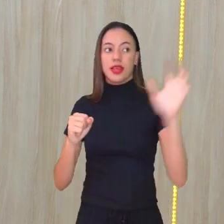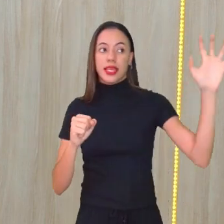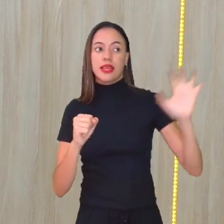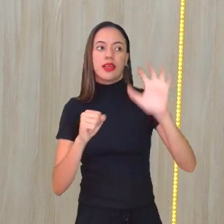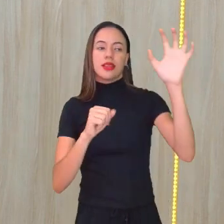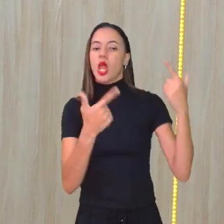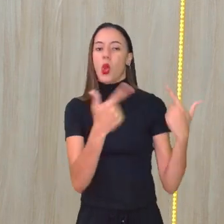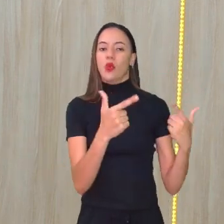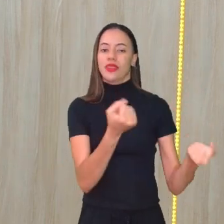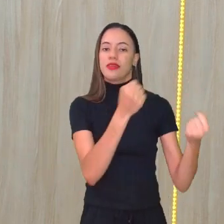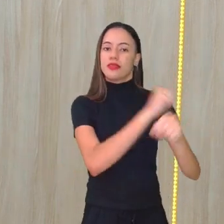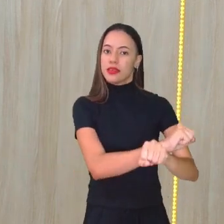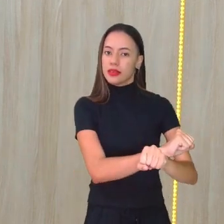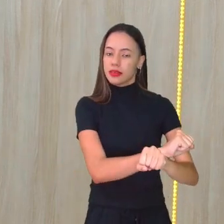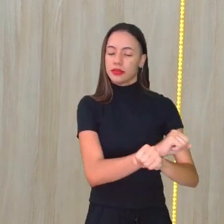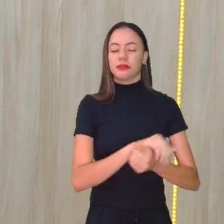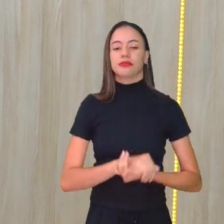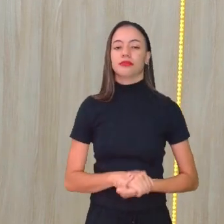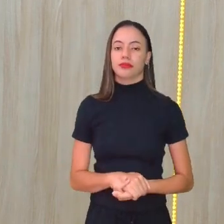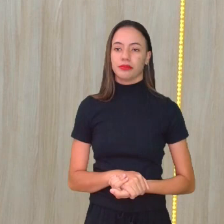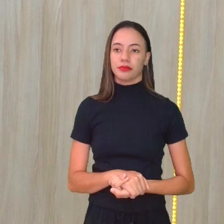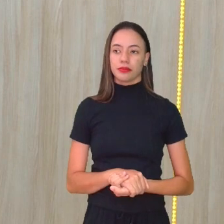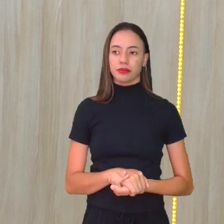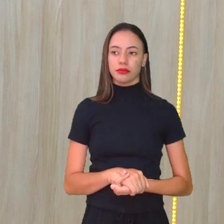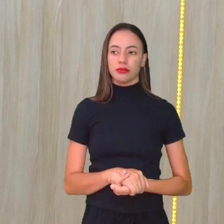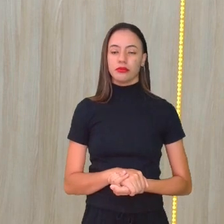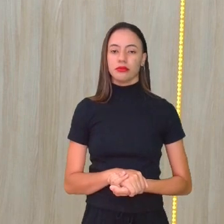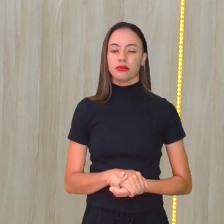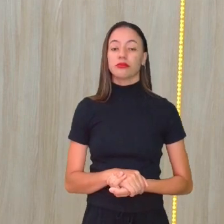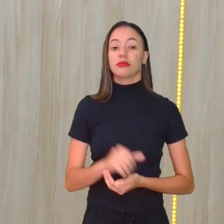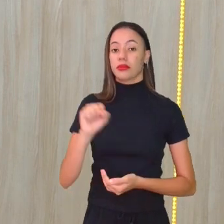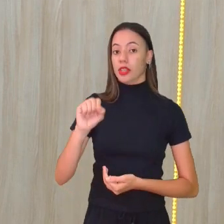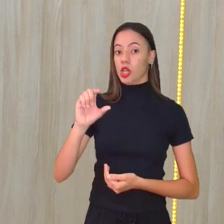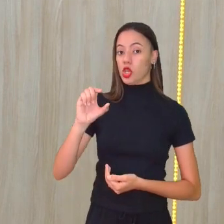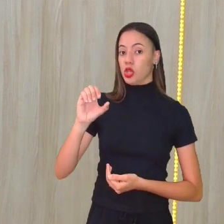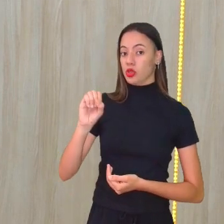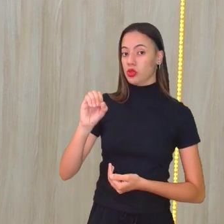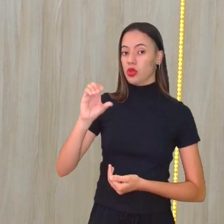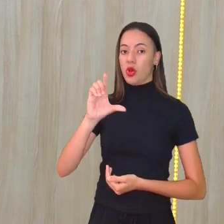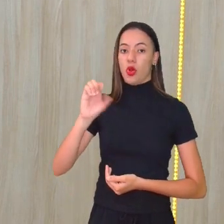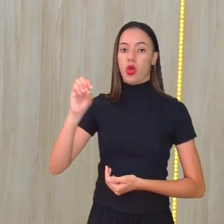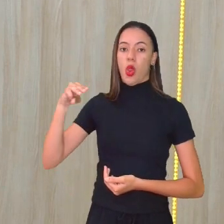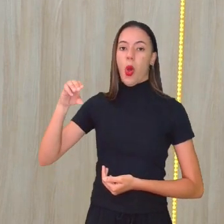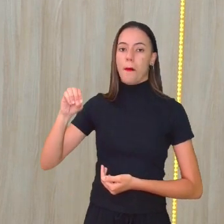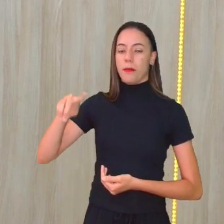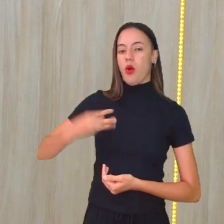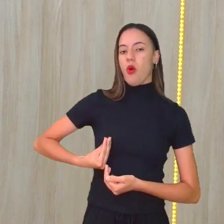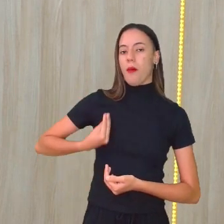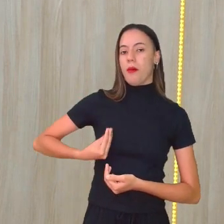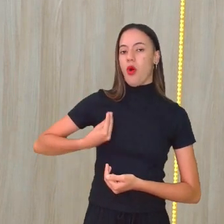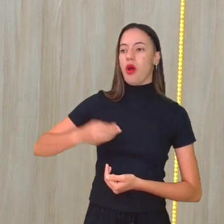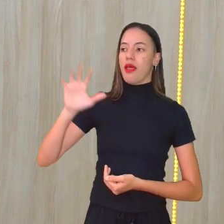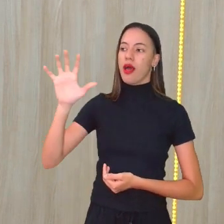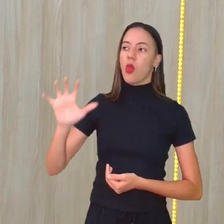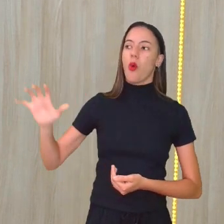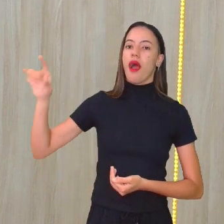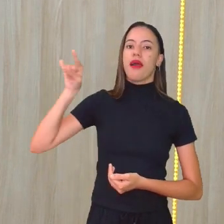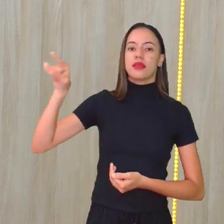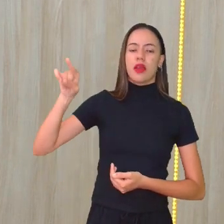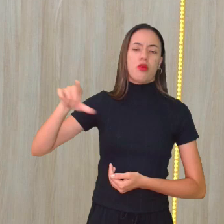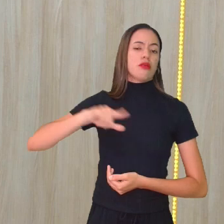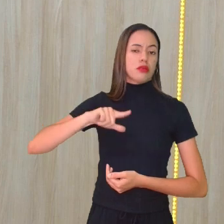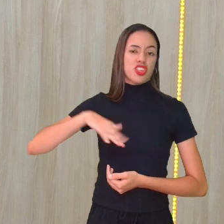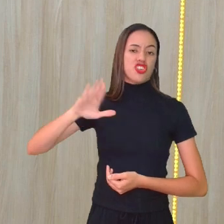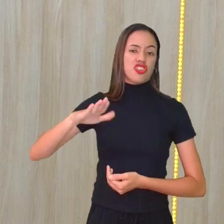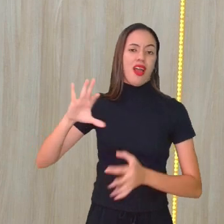a escravidão. E ele é habitante ali de uma das regiões onde ele já tinha a sua alforria, a